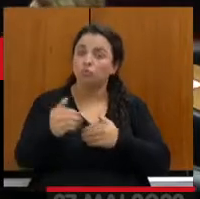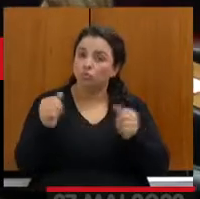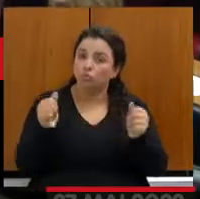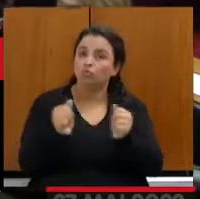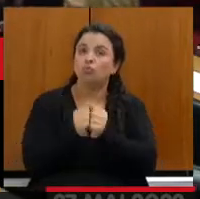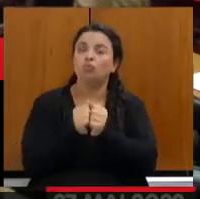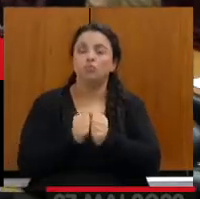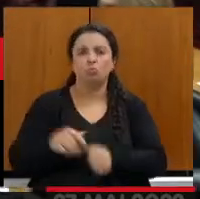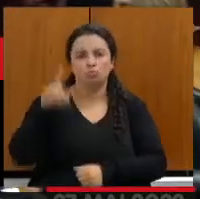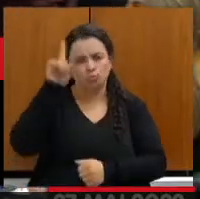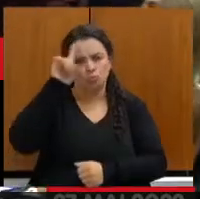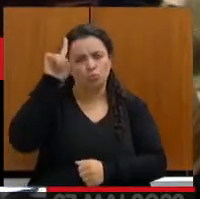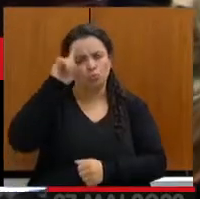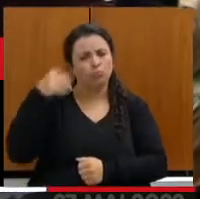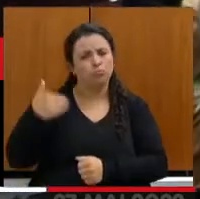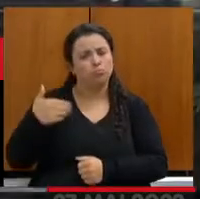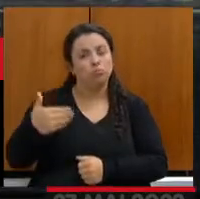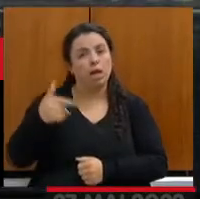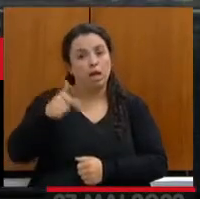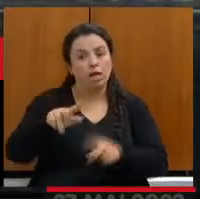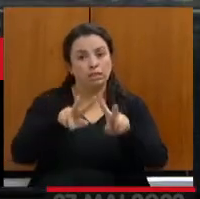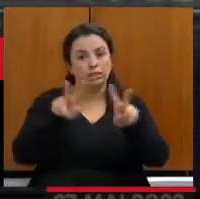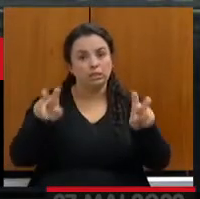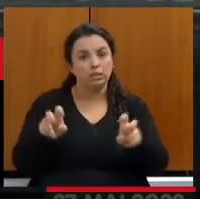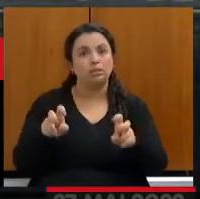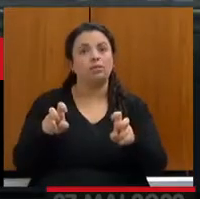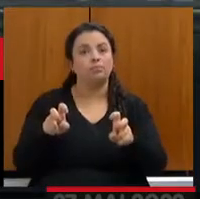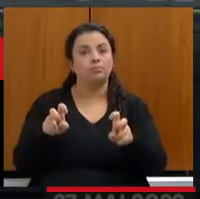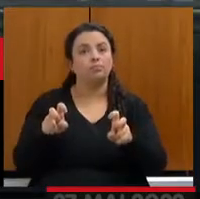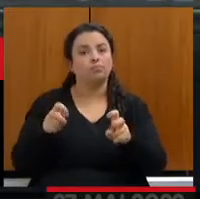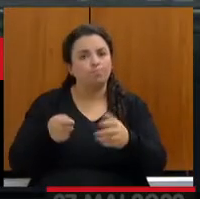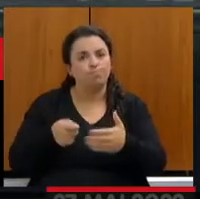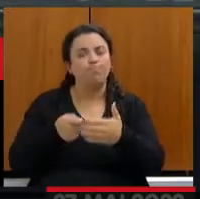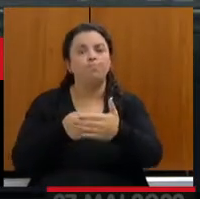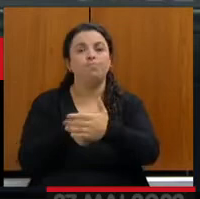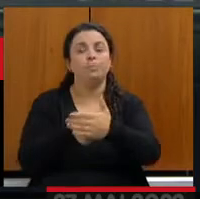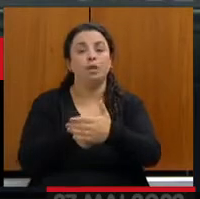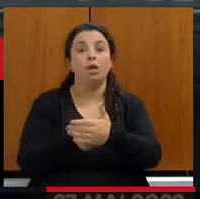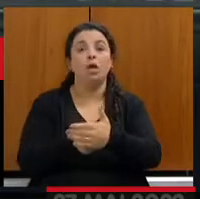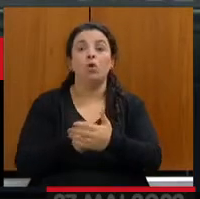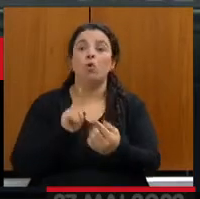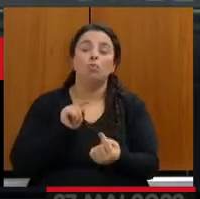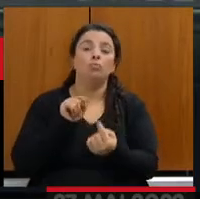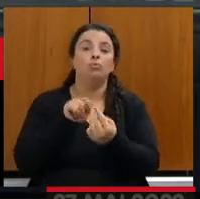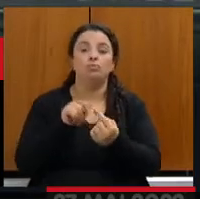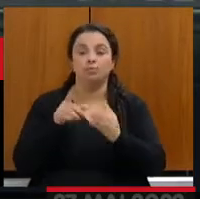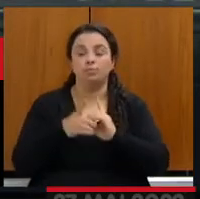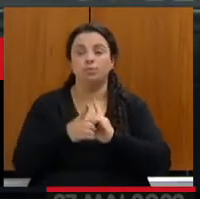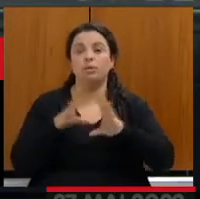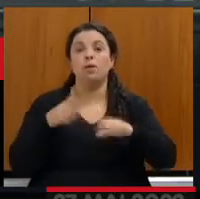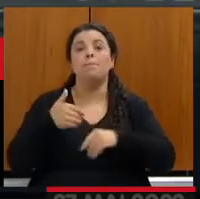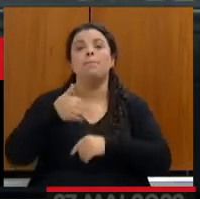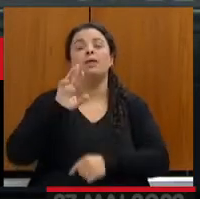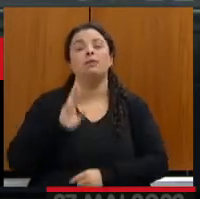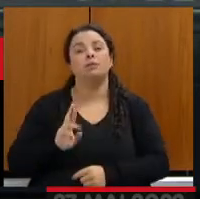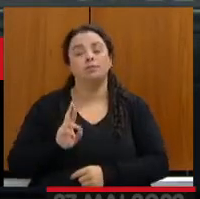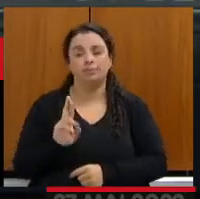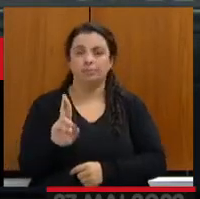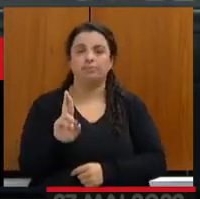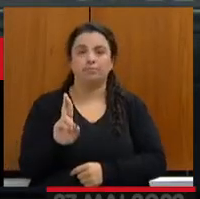enfrentamento cotidiano dessas questões em busca de consolidar uma democracia com maior representatividade